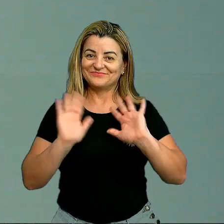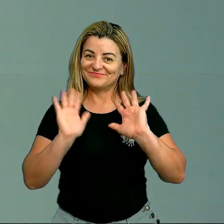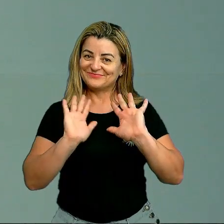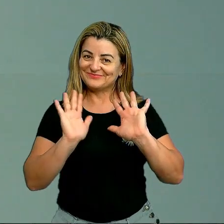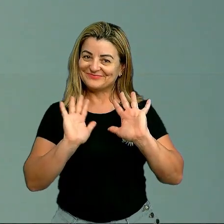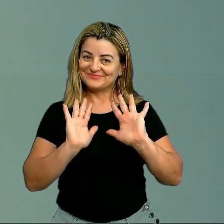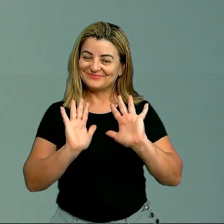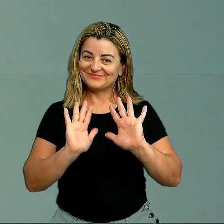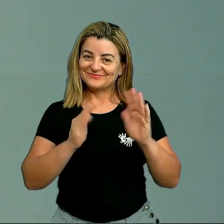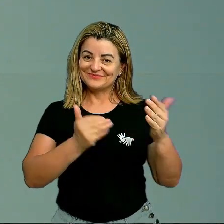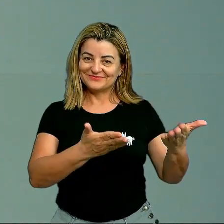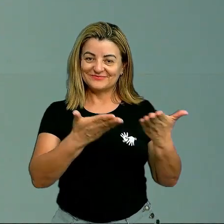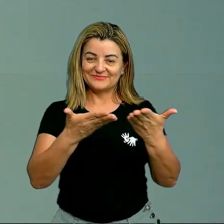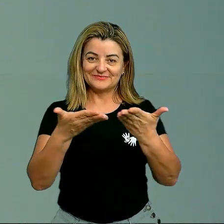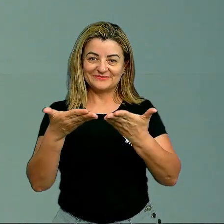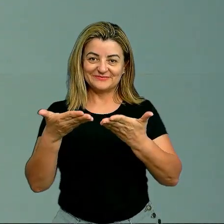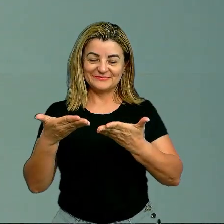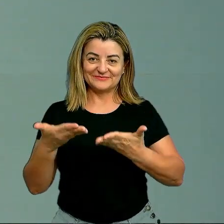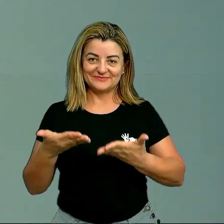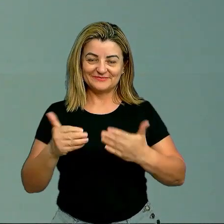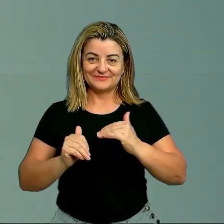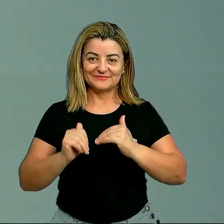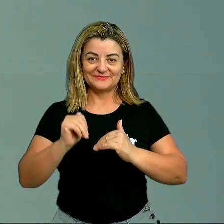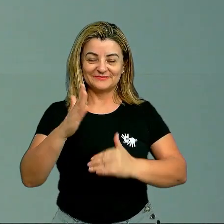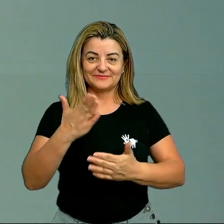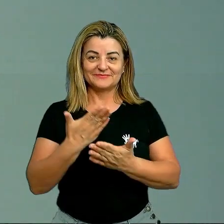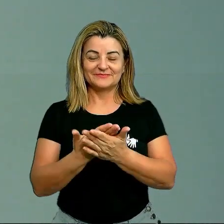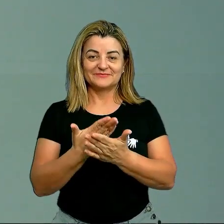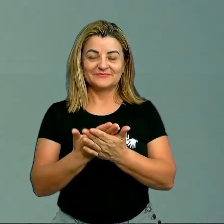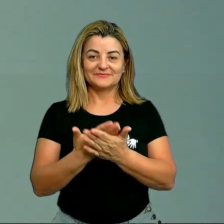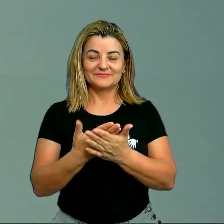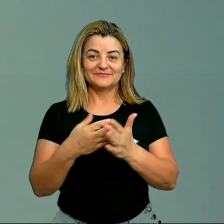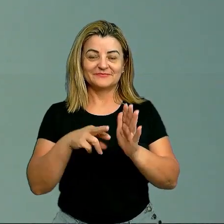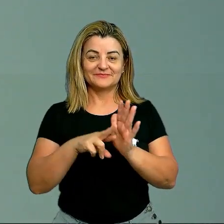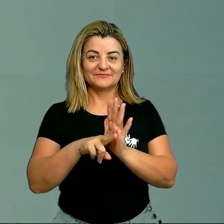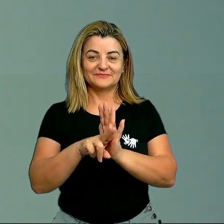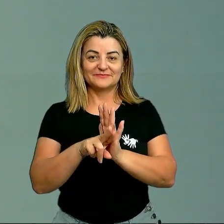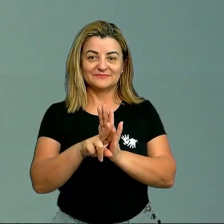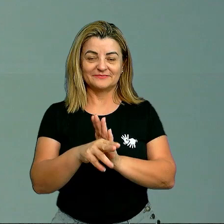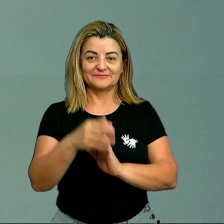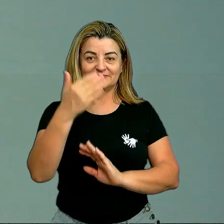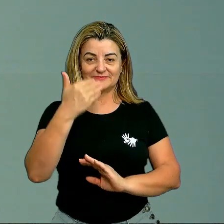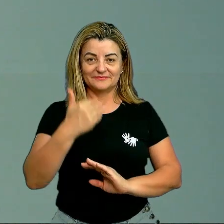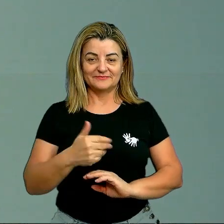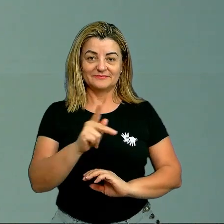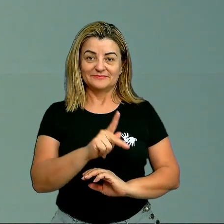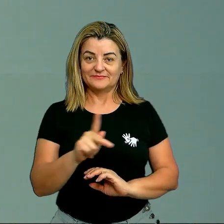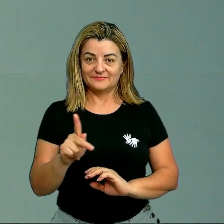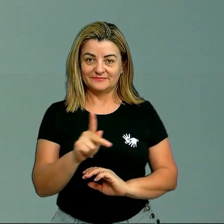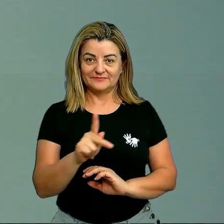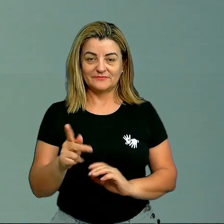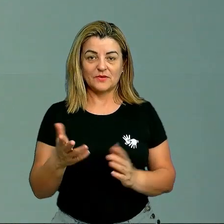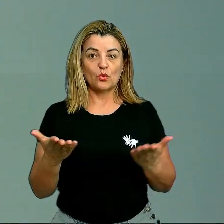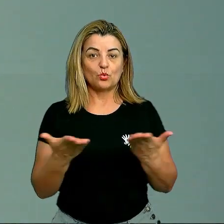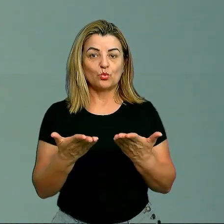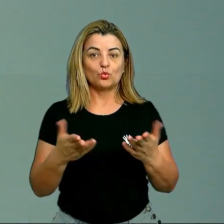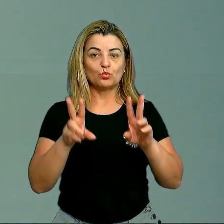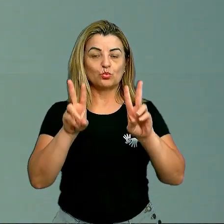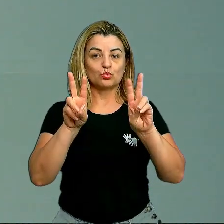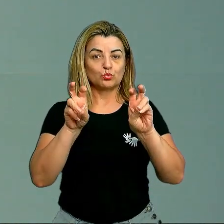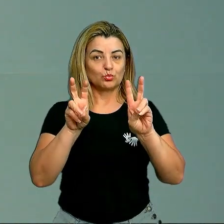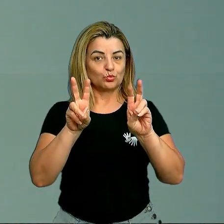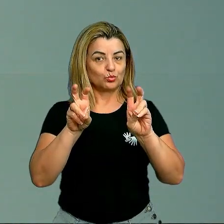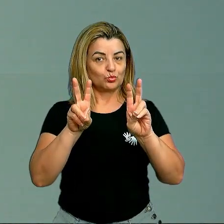Olá, pessoal! Sejam muito bem-vindos para mais uma aula de Biologia. Meu nome é Joverline e o tema da nossa aula de hoje vai